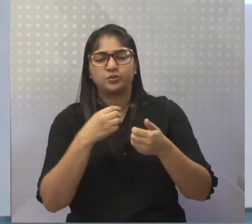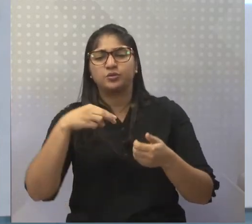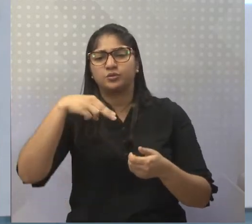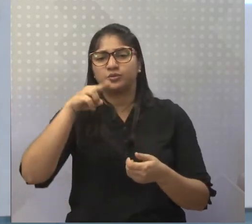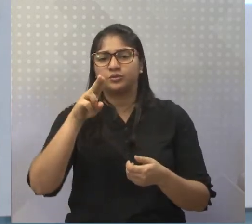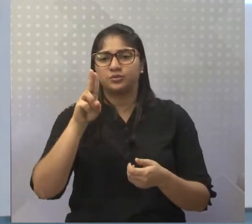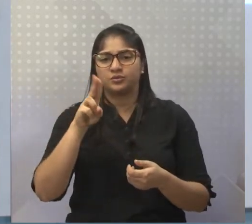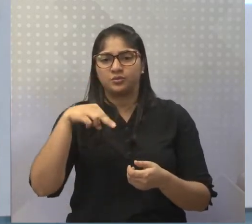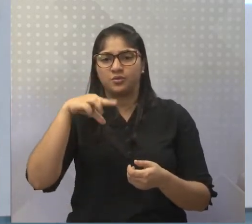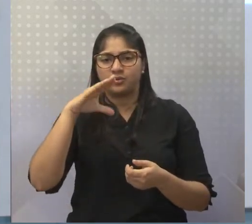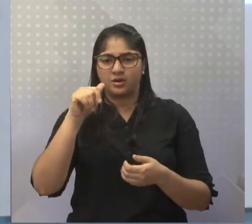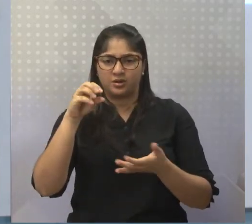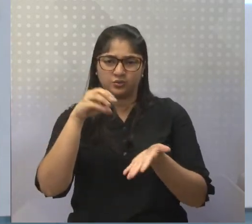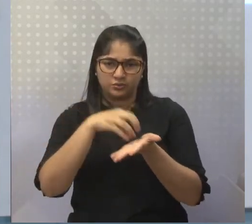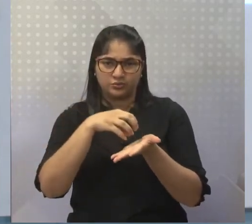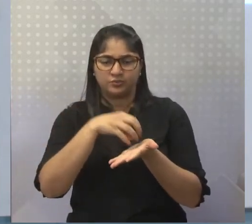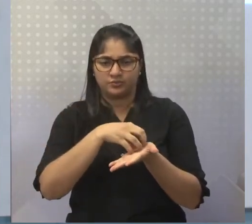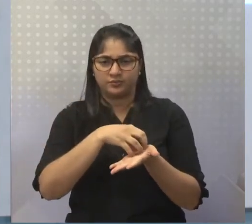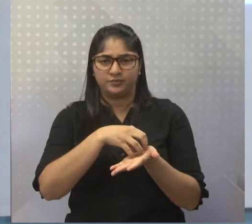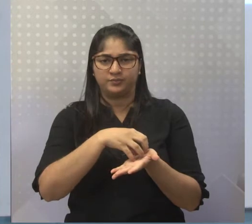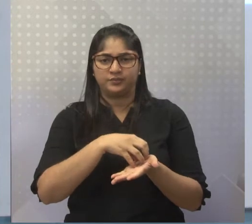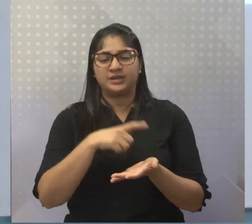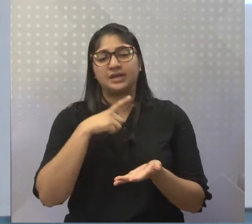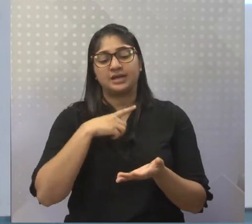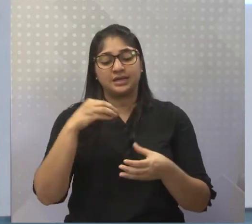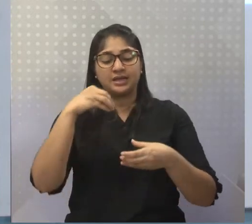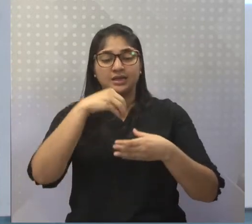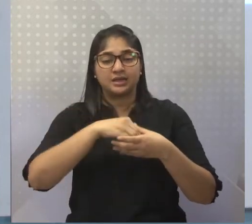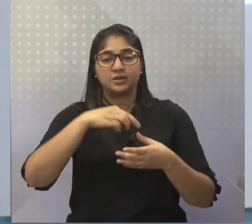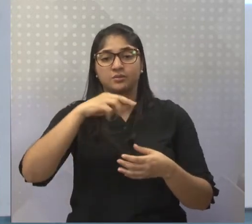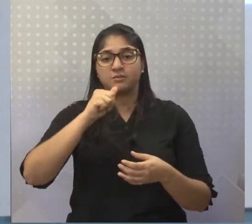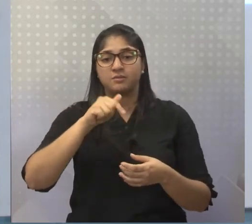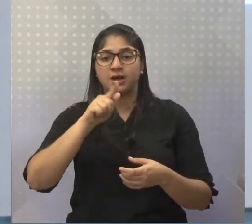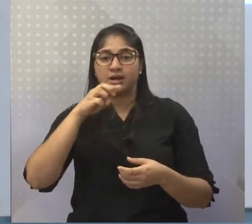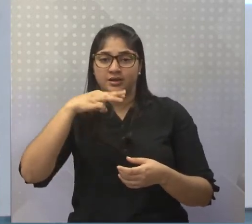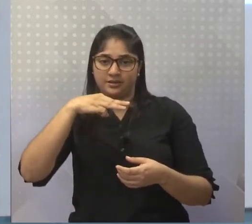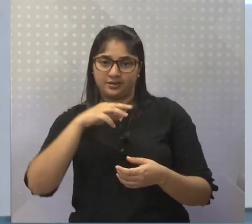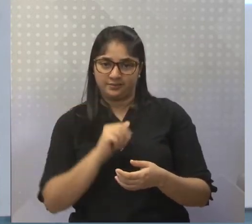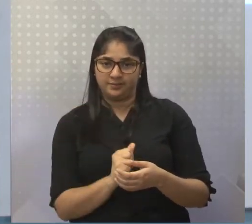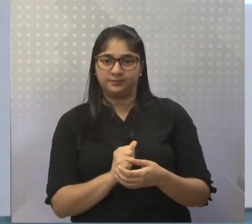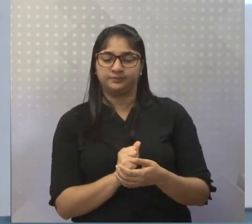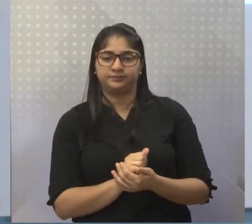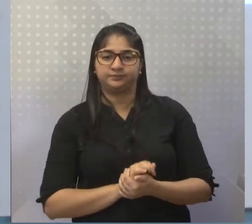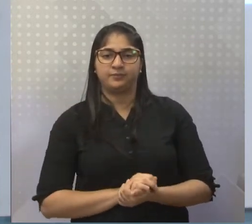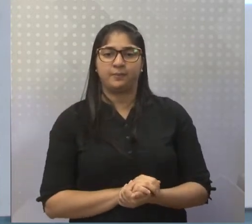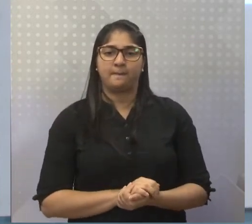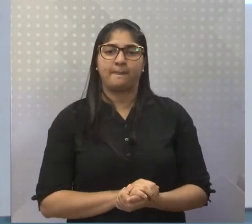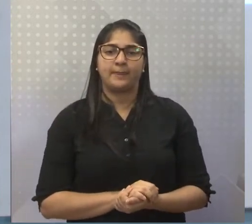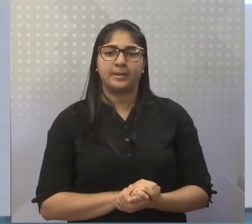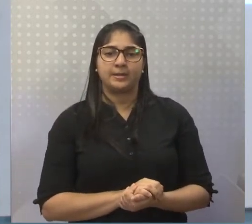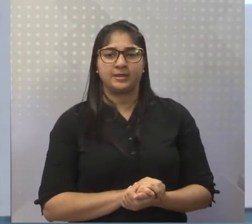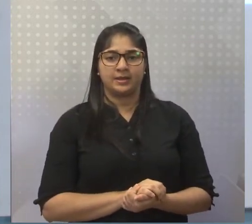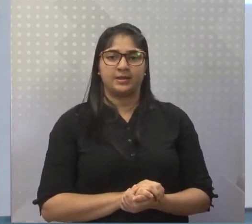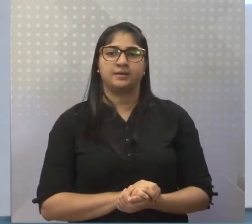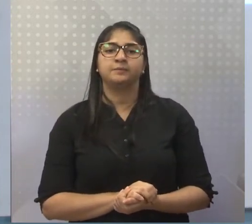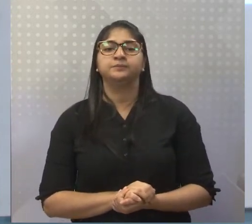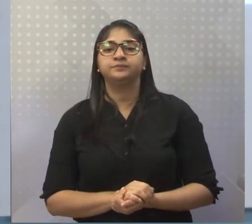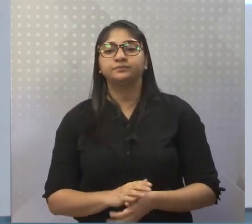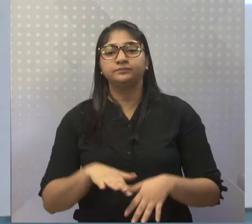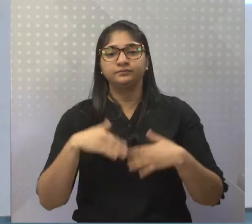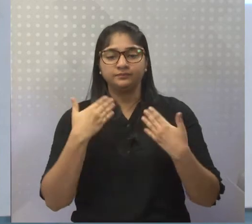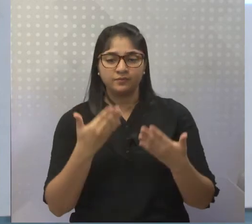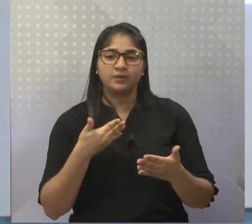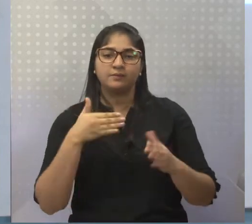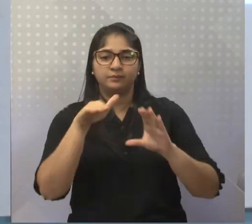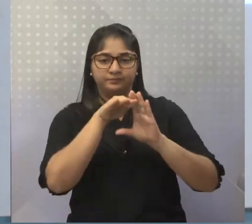a gente encontra a presença do a net material pastoso que também se encontra no núcleo que é o a próxima